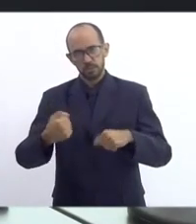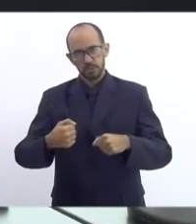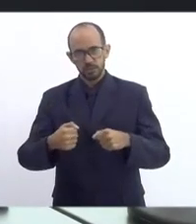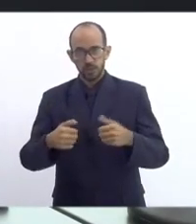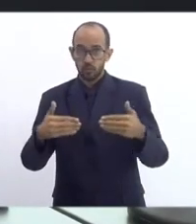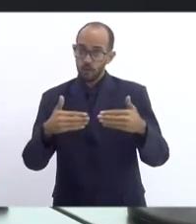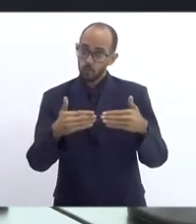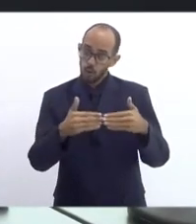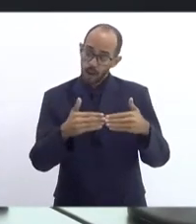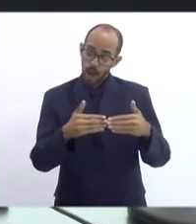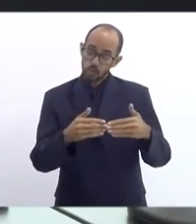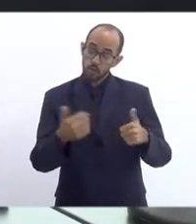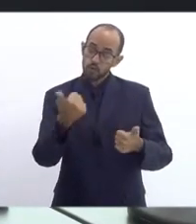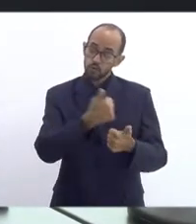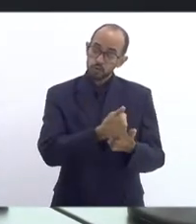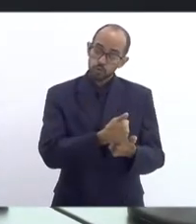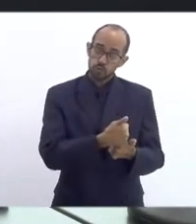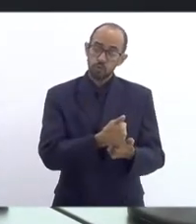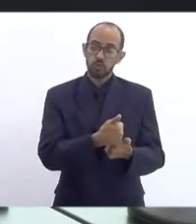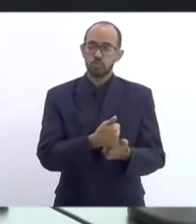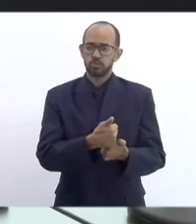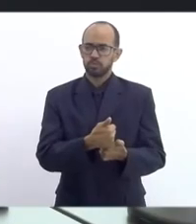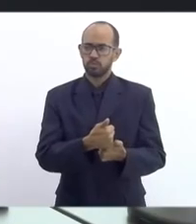A divergência é na forma.